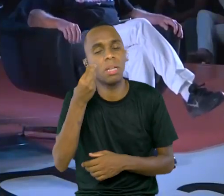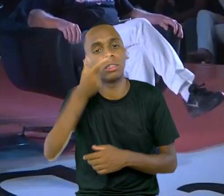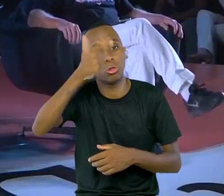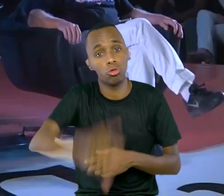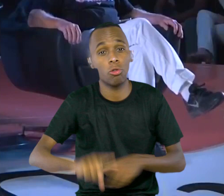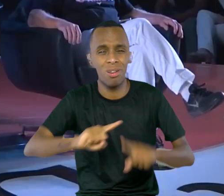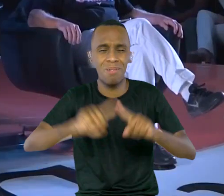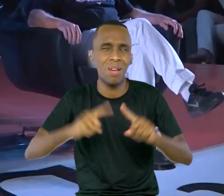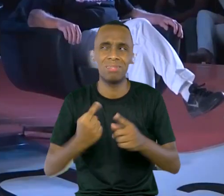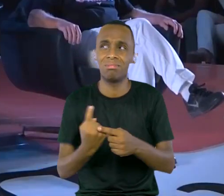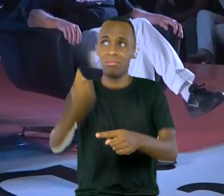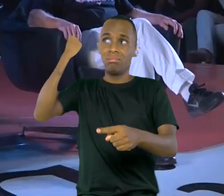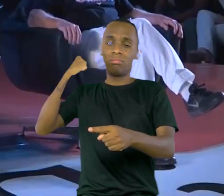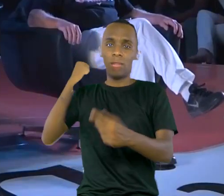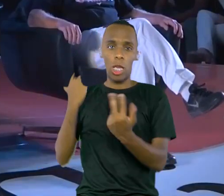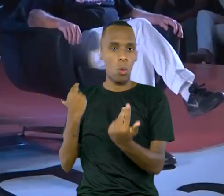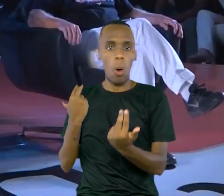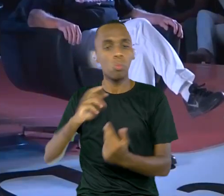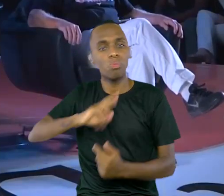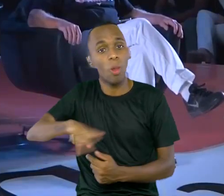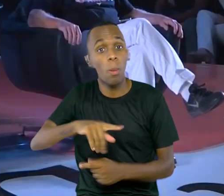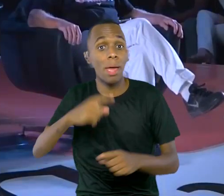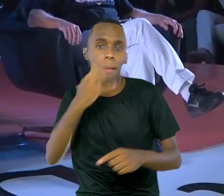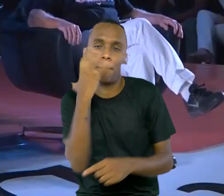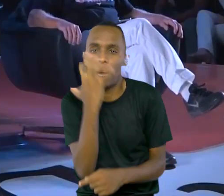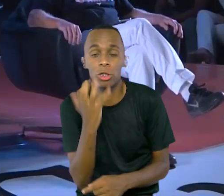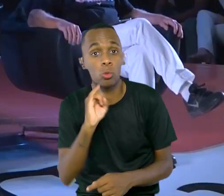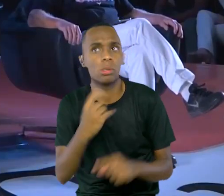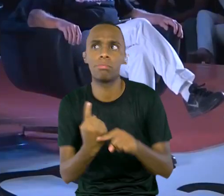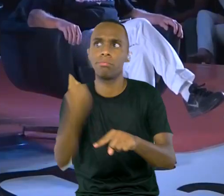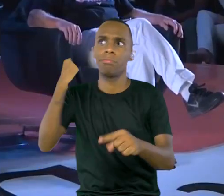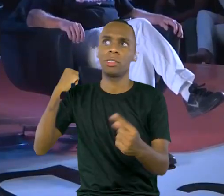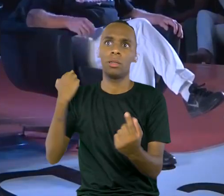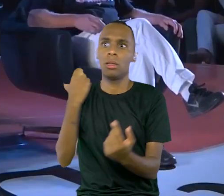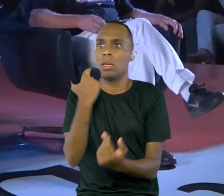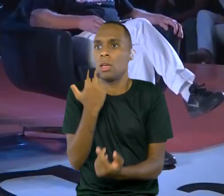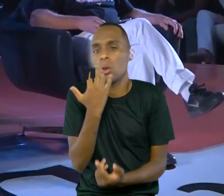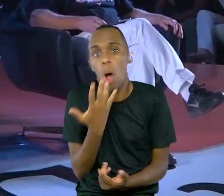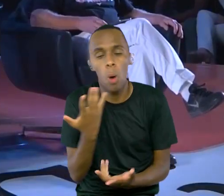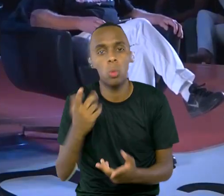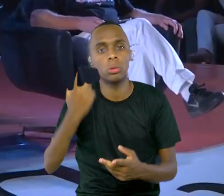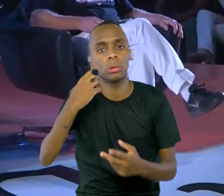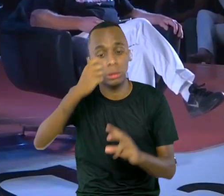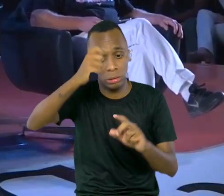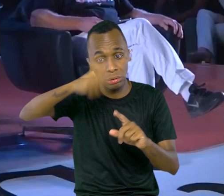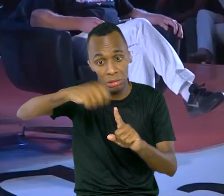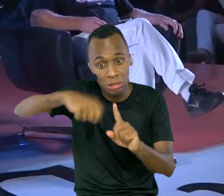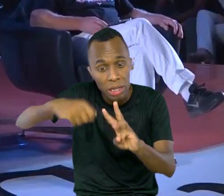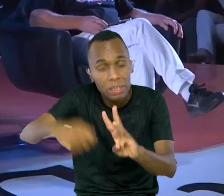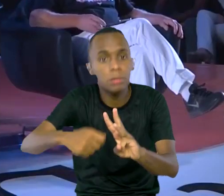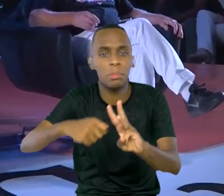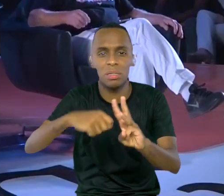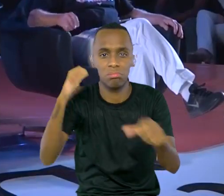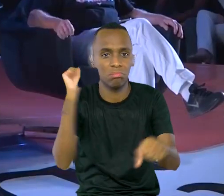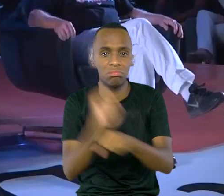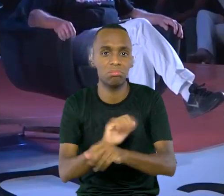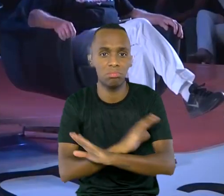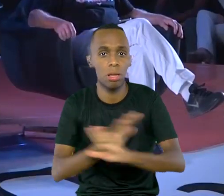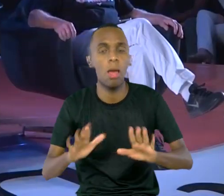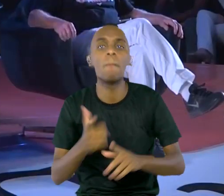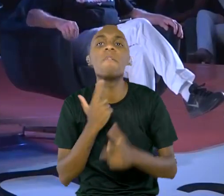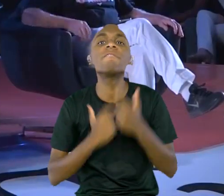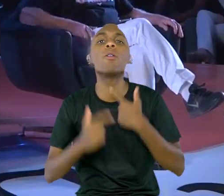paixão, mas não é a mesma paixão. Porque se fosse a mesma, depois de 3 meses nós teríamos